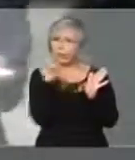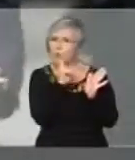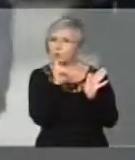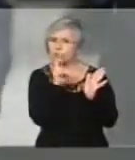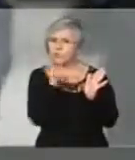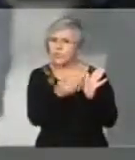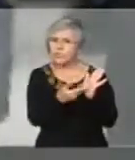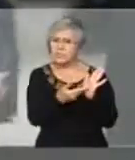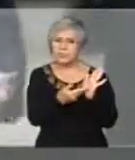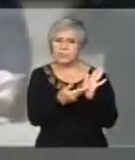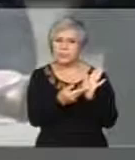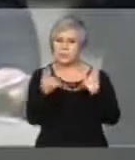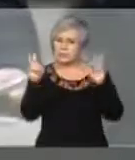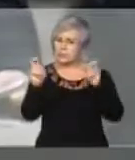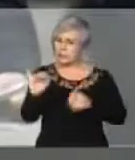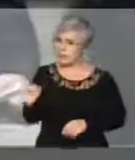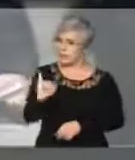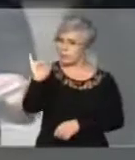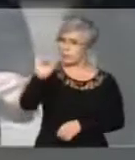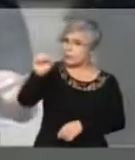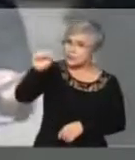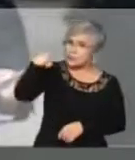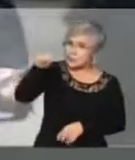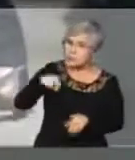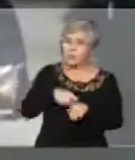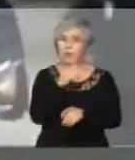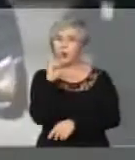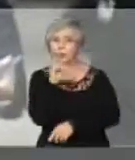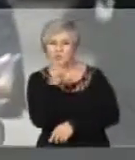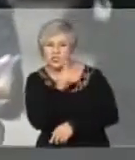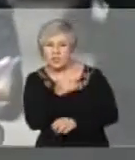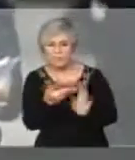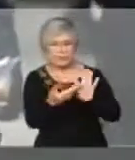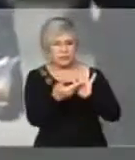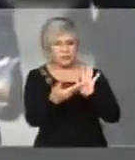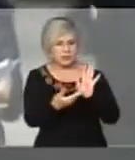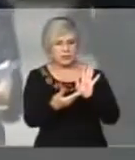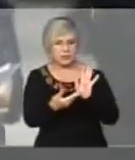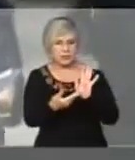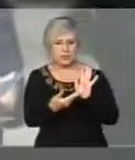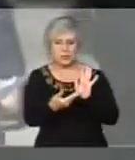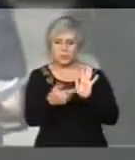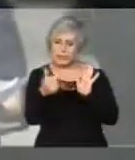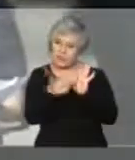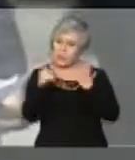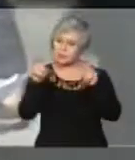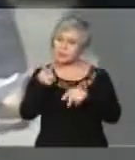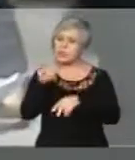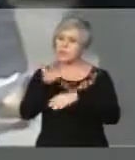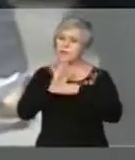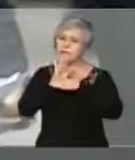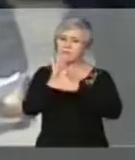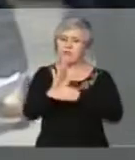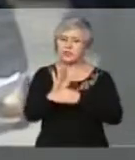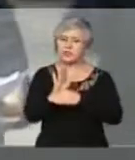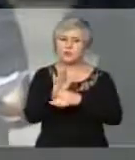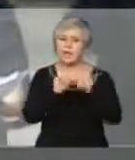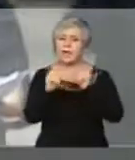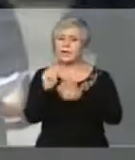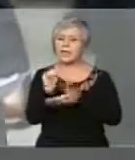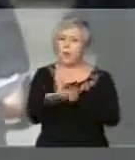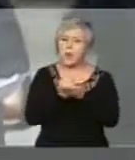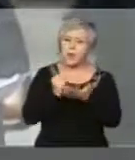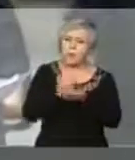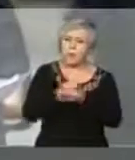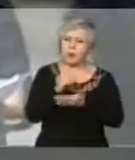É relevante o tema? Talvez seja. Por que urgência para um tema que vai beneficiar os sonegadores fiscais, que vão